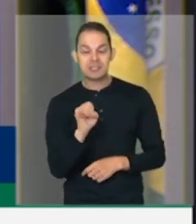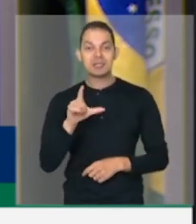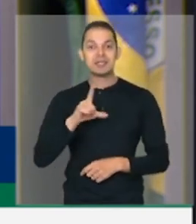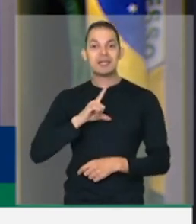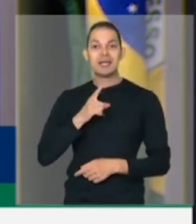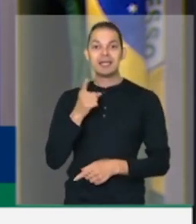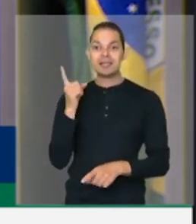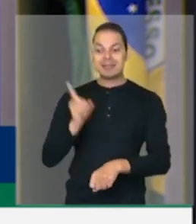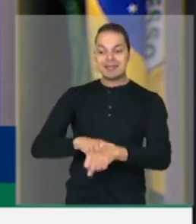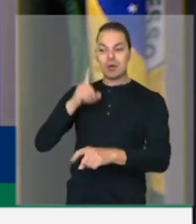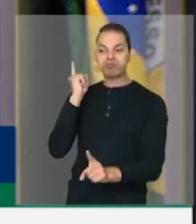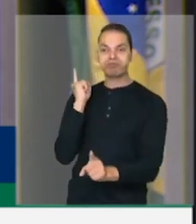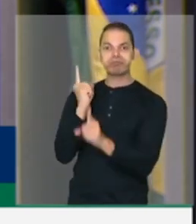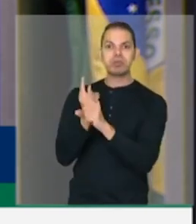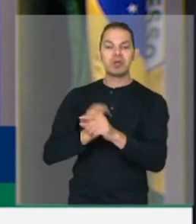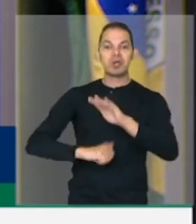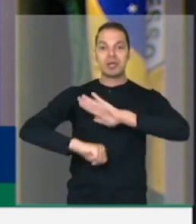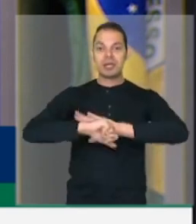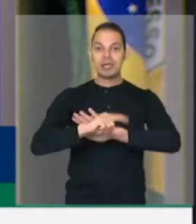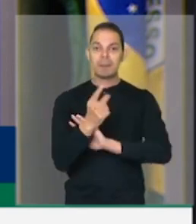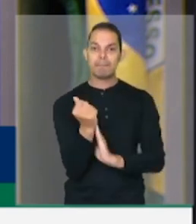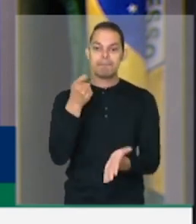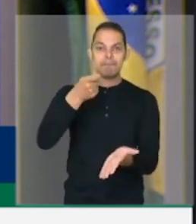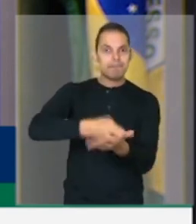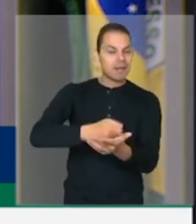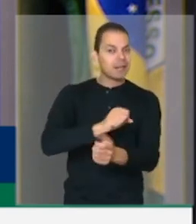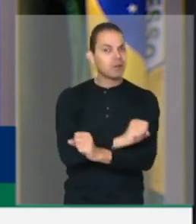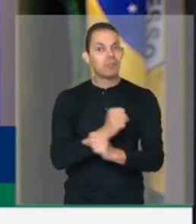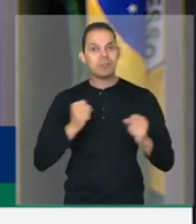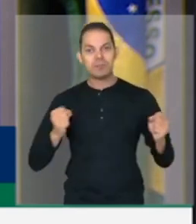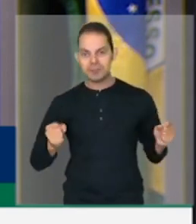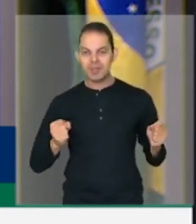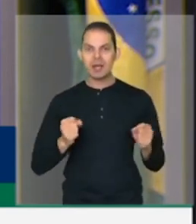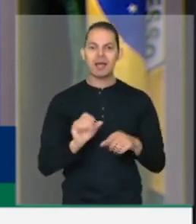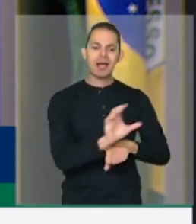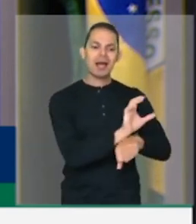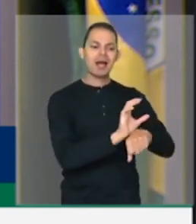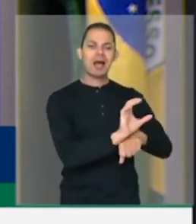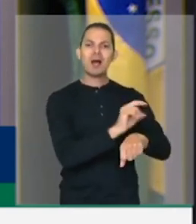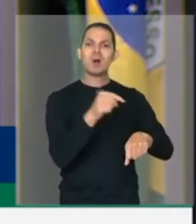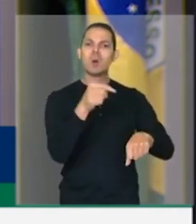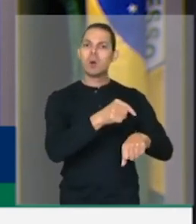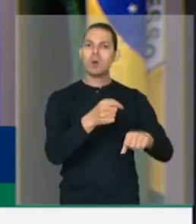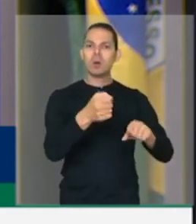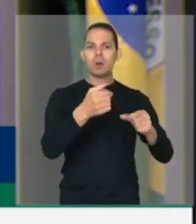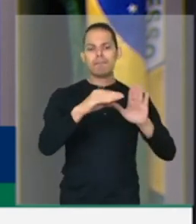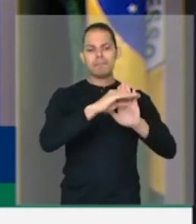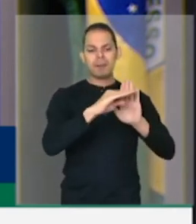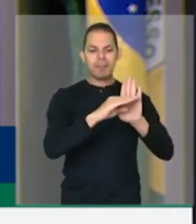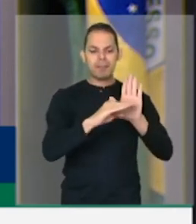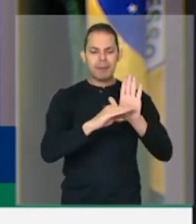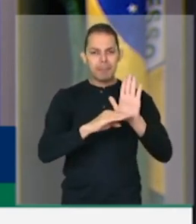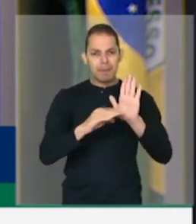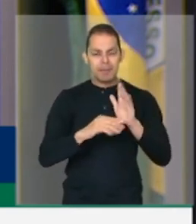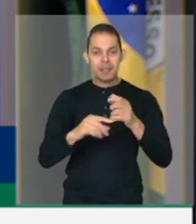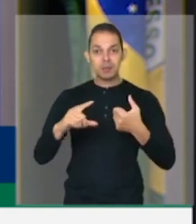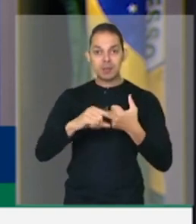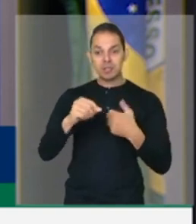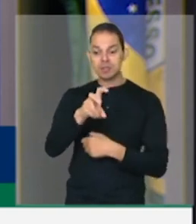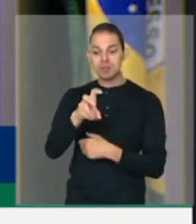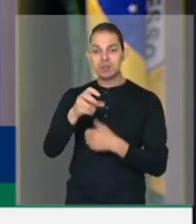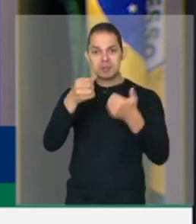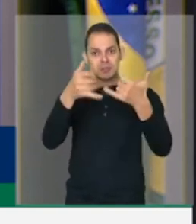em flagrante de crime inafiançável a nossa Constituição trás do rol taxativo no artigo